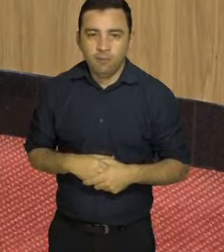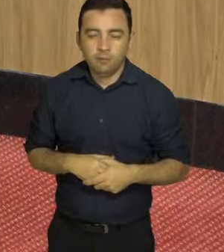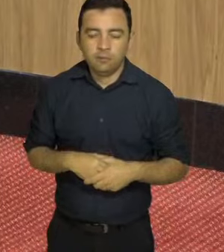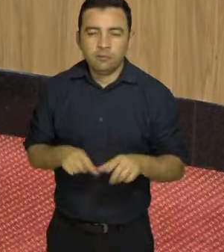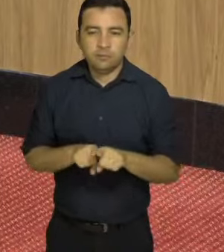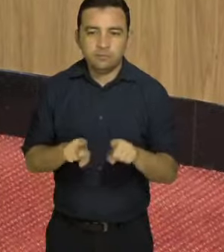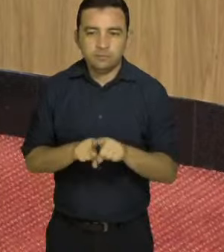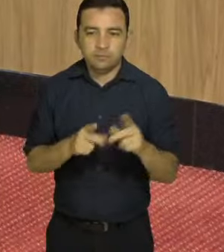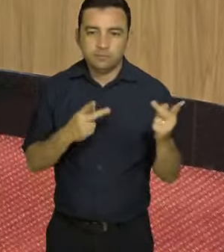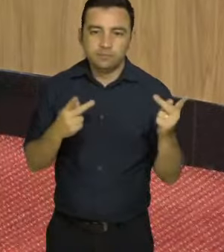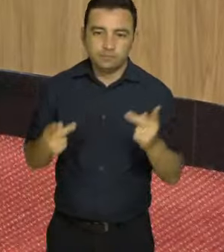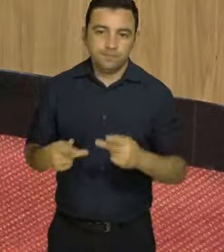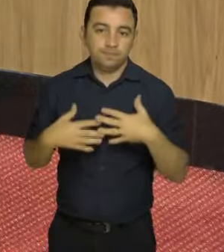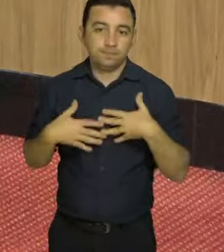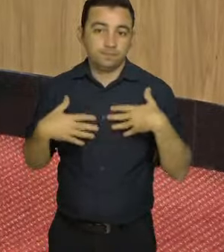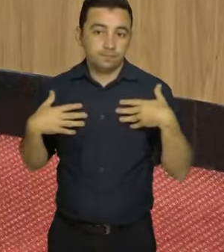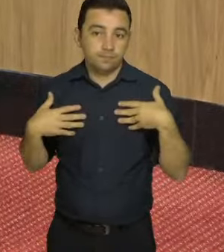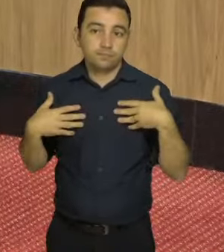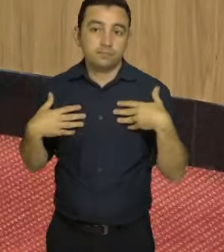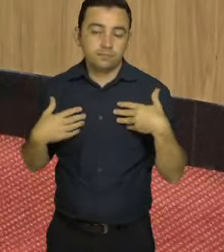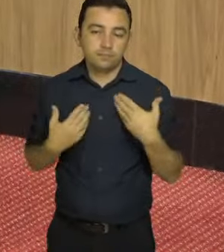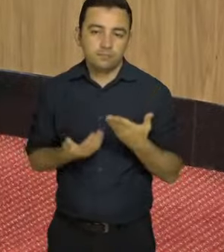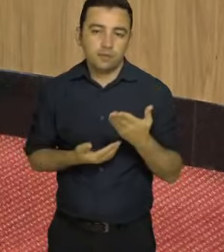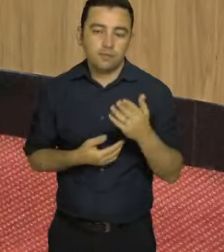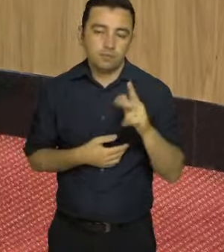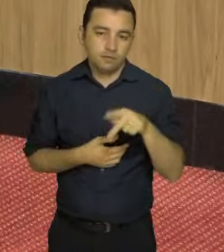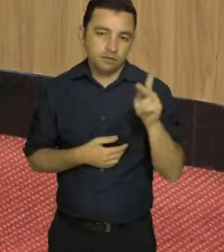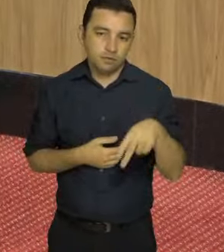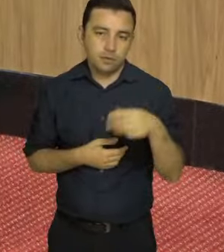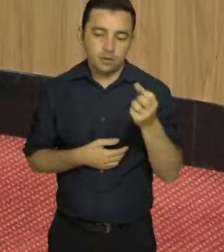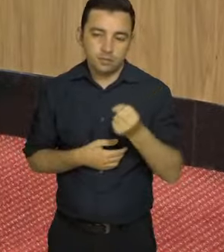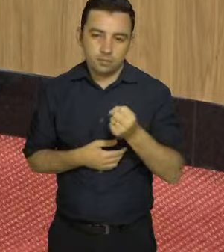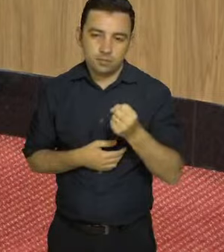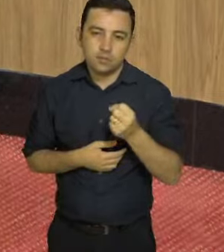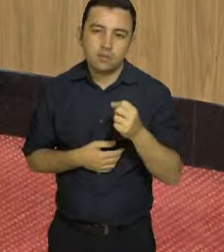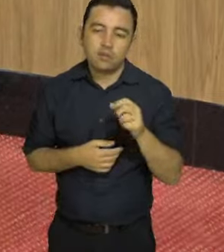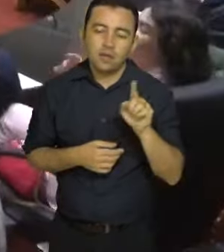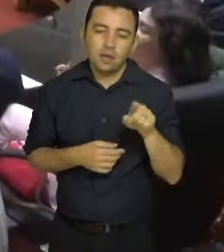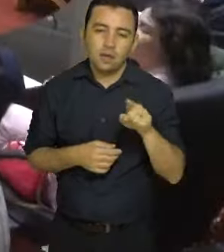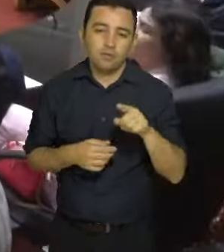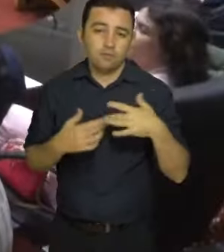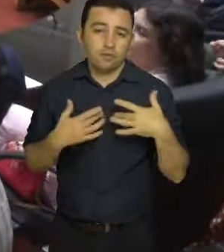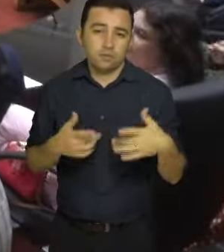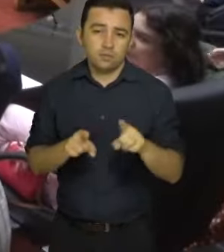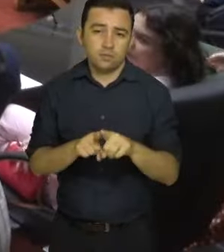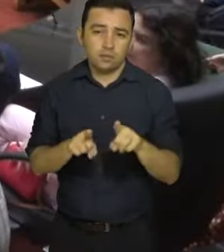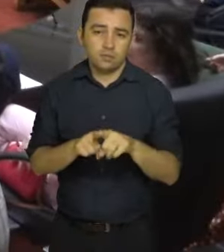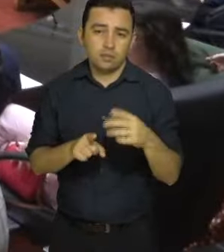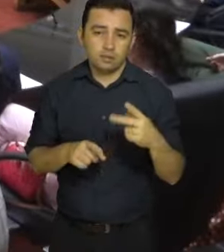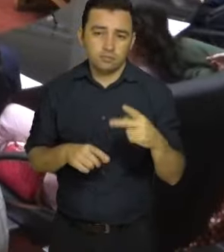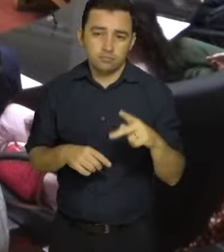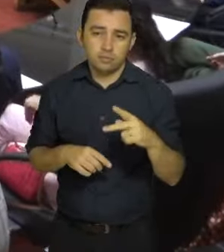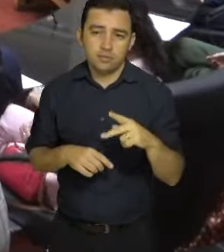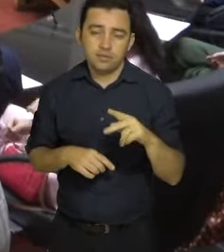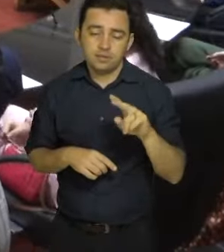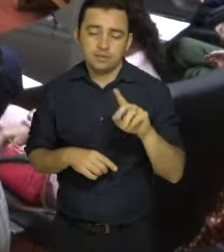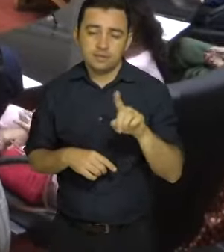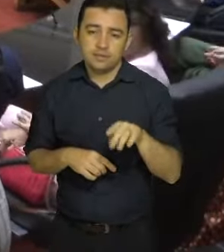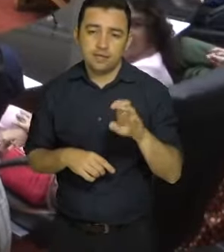Convidamos para receber a homenagem a professora aposentada da FURB e atual voluntária na instituição, doutora Zelinda